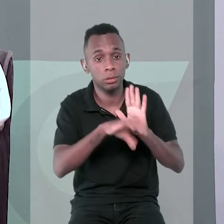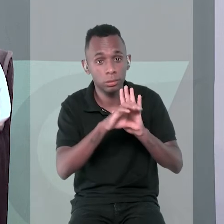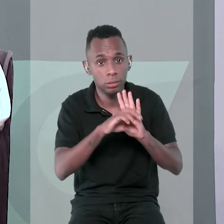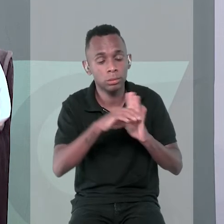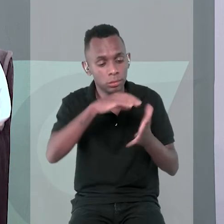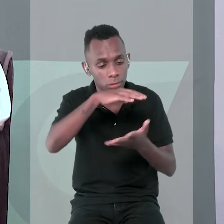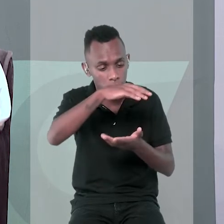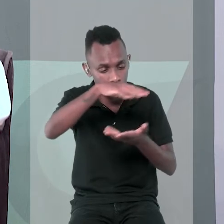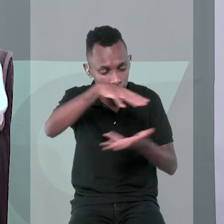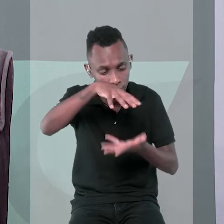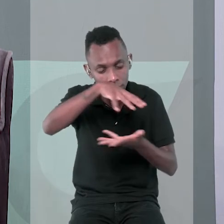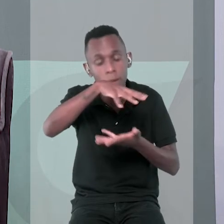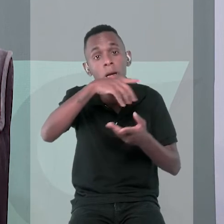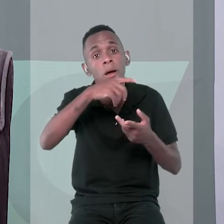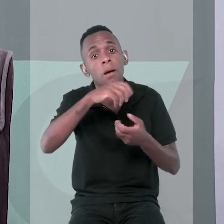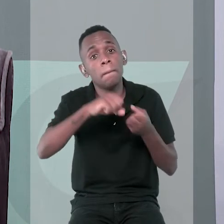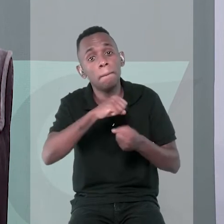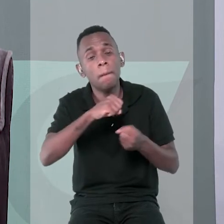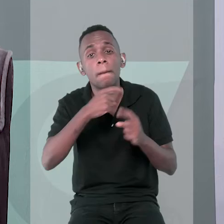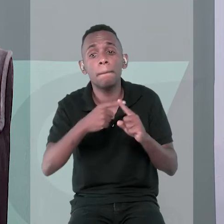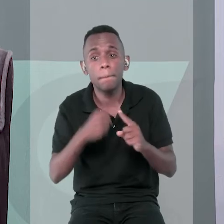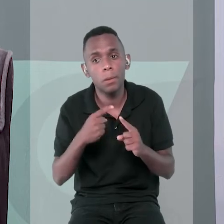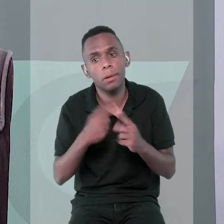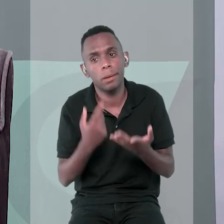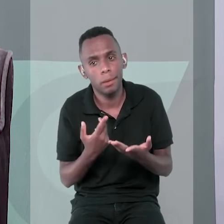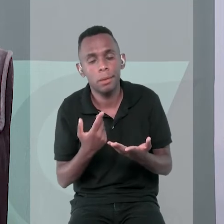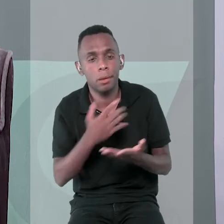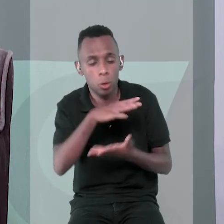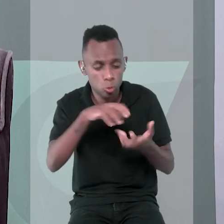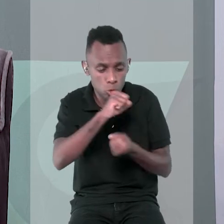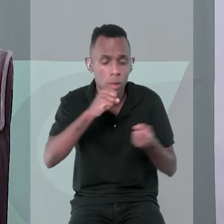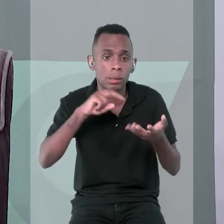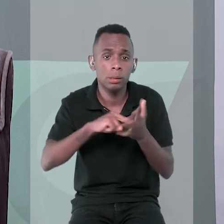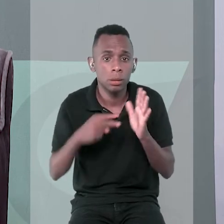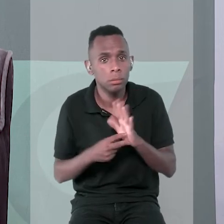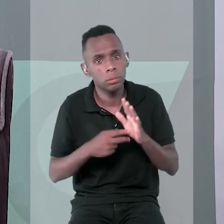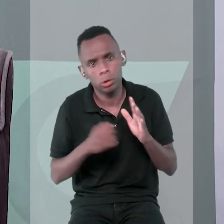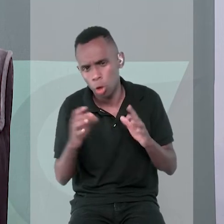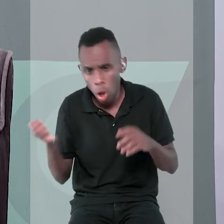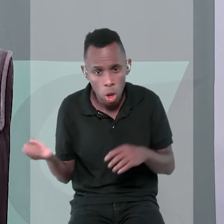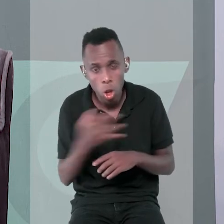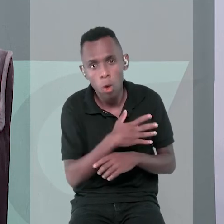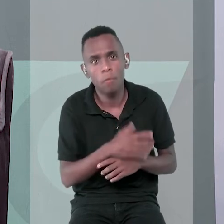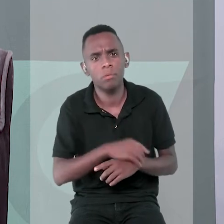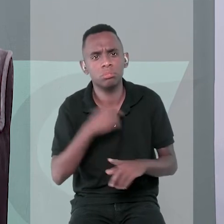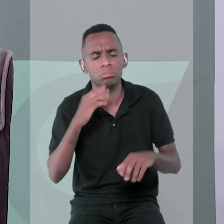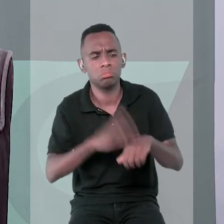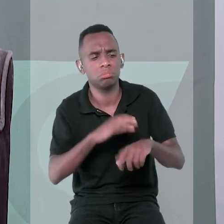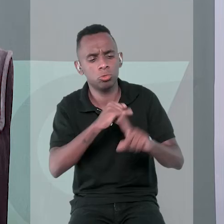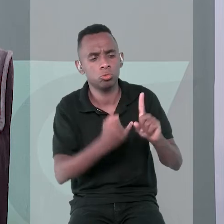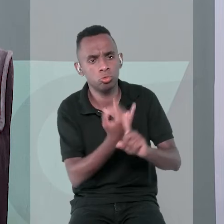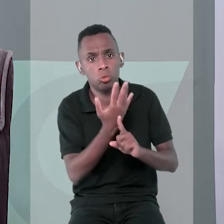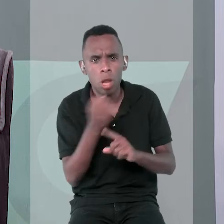é esse revolucionário? Porque, historicamente, né, a ideia do revolucionário só surge na modernidade. E eu falo que Joana d'Arc